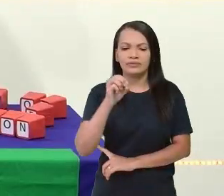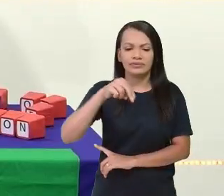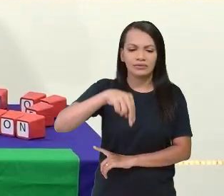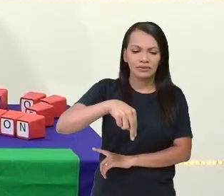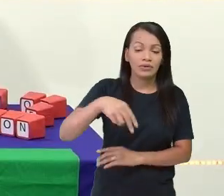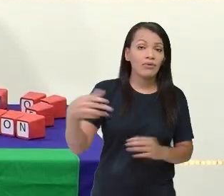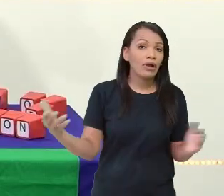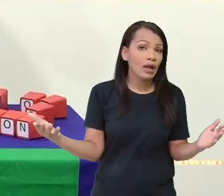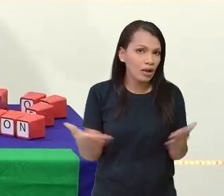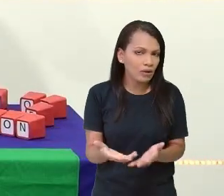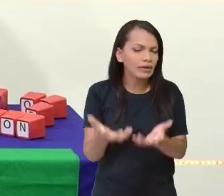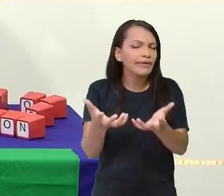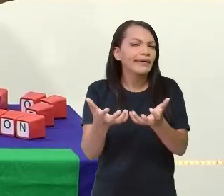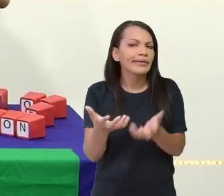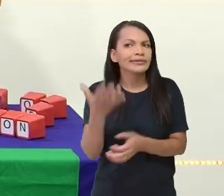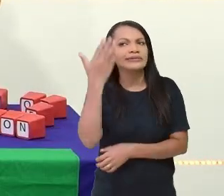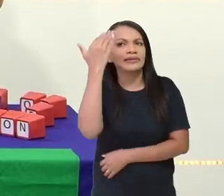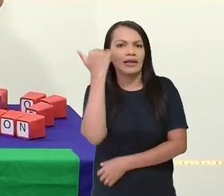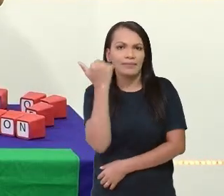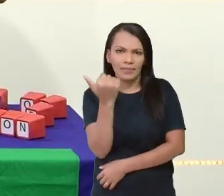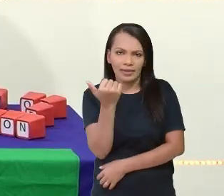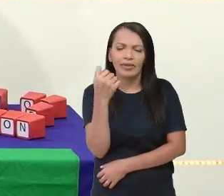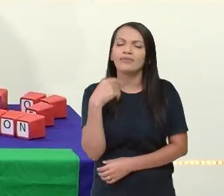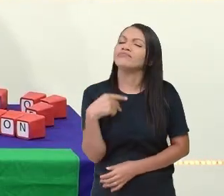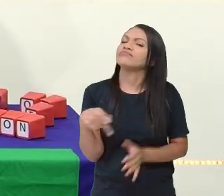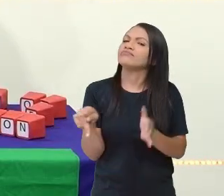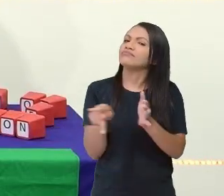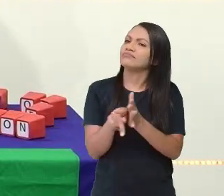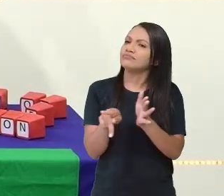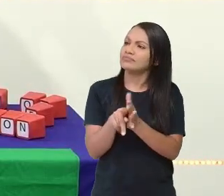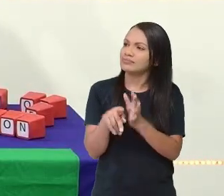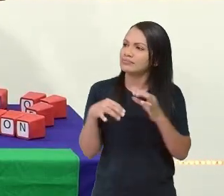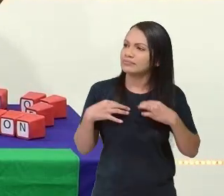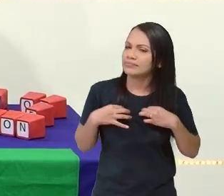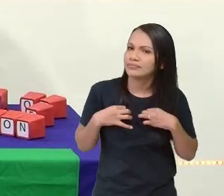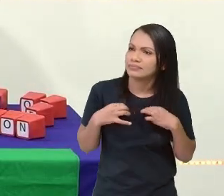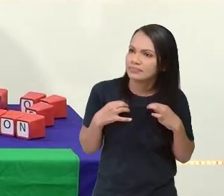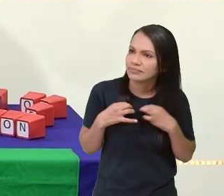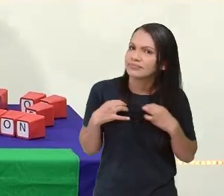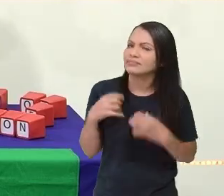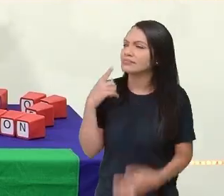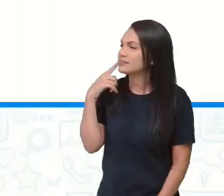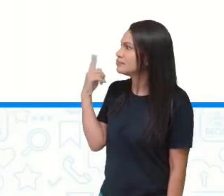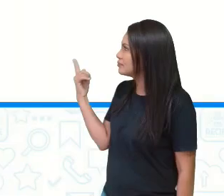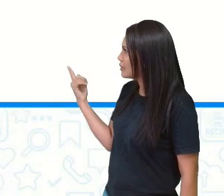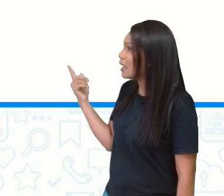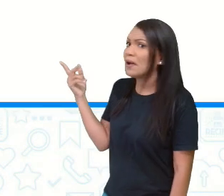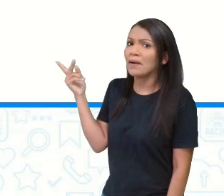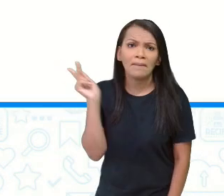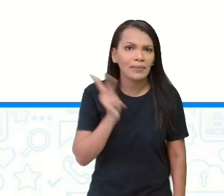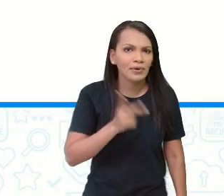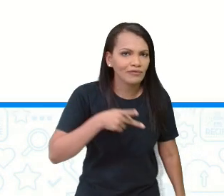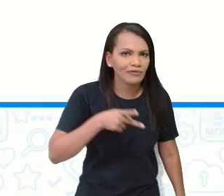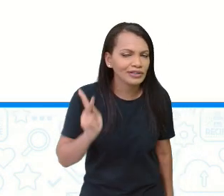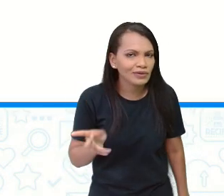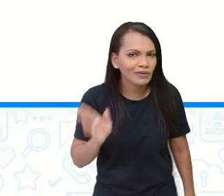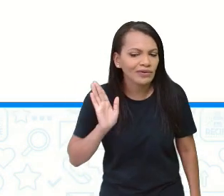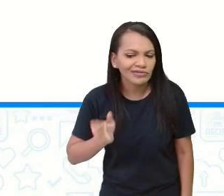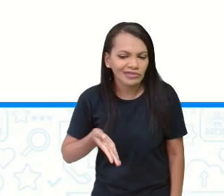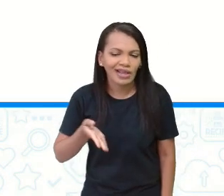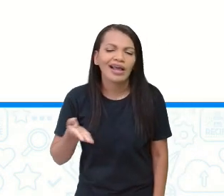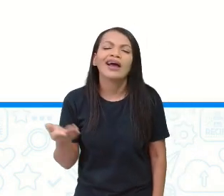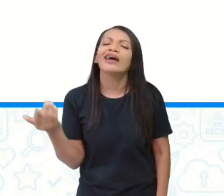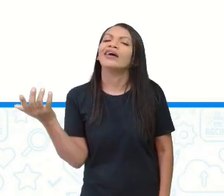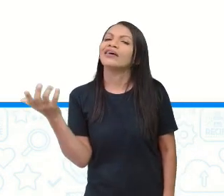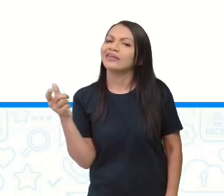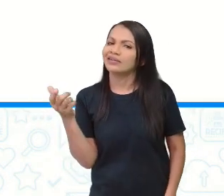dono da camisa 10 do Brasil. E aí? Ah, isso é a professora Cátia. Esse daí, professora Cátia, já... Eu sei. Já quer e eu